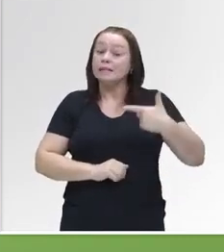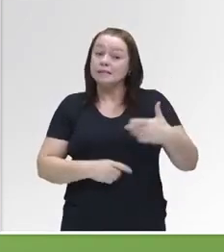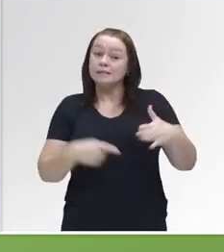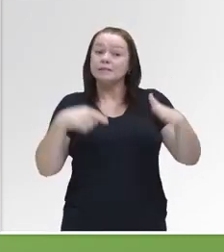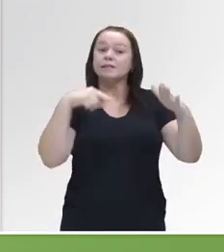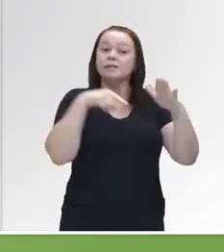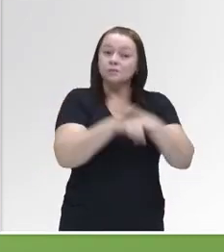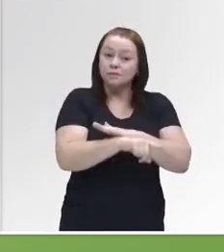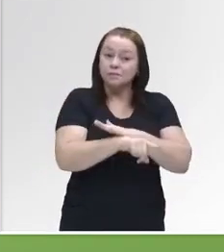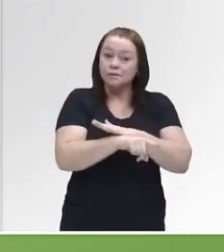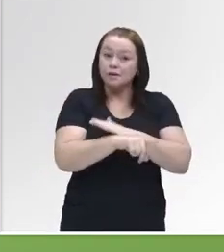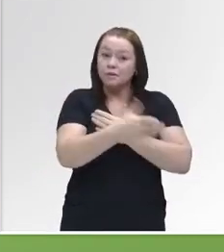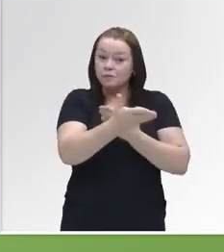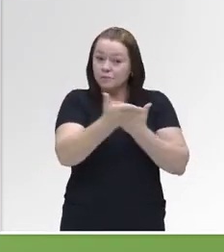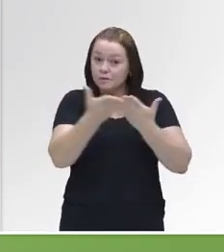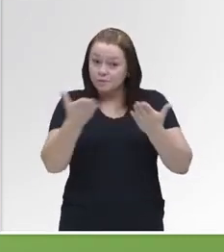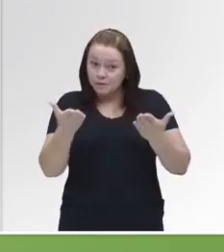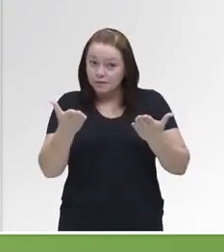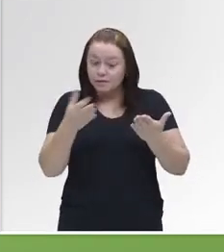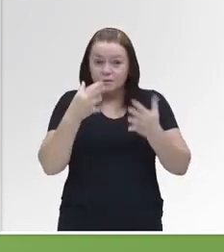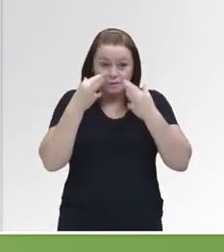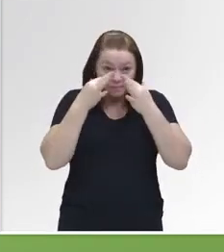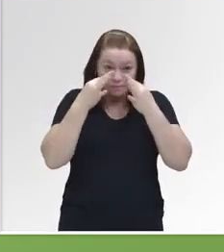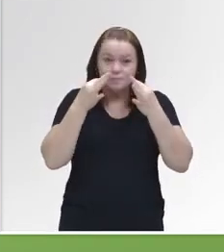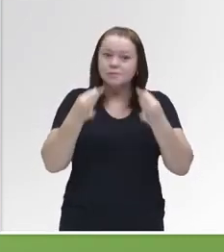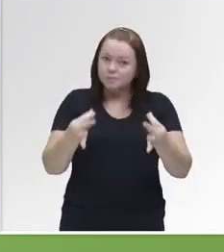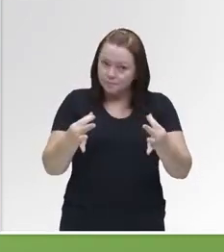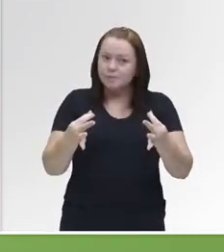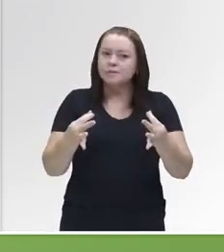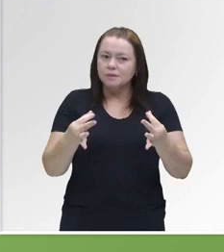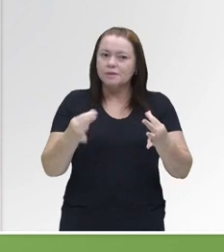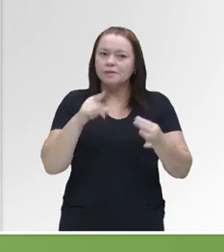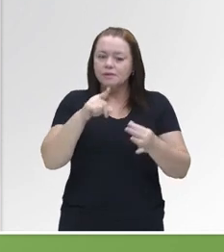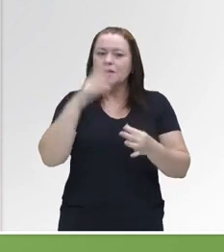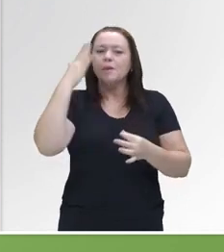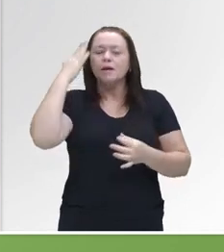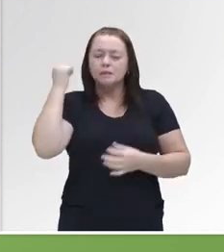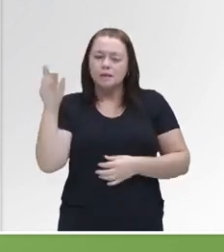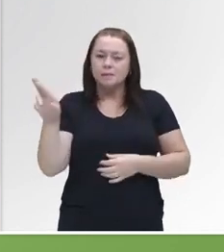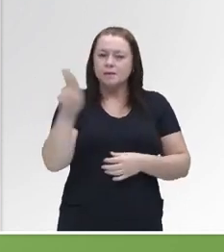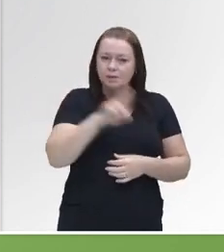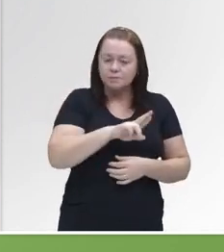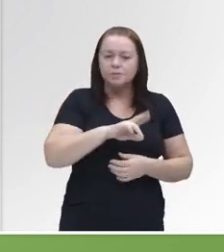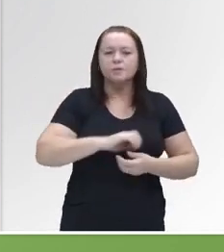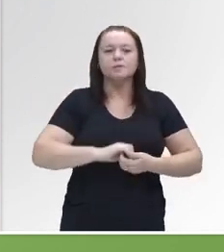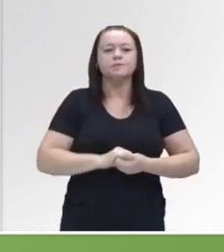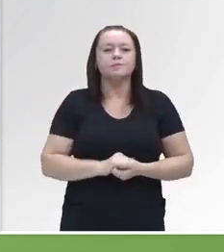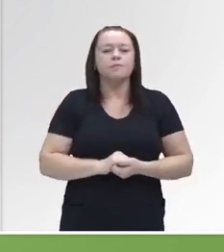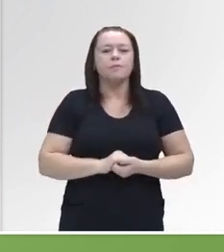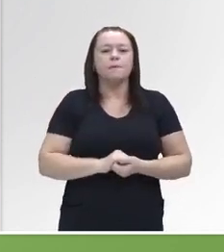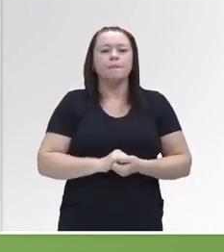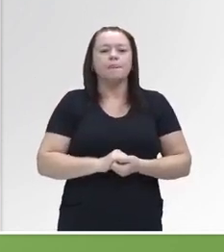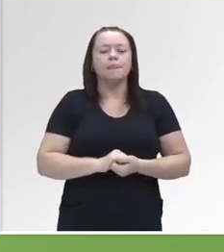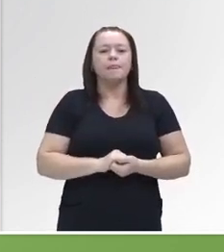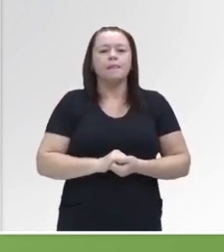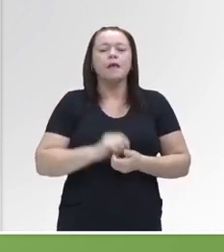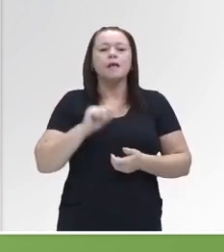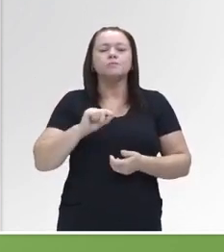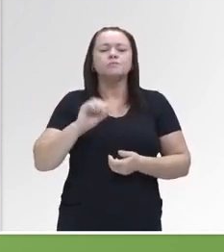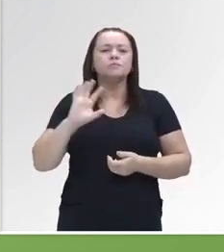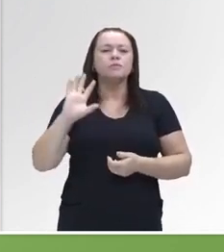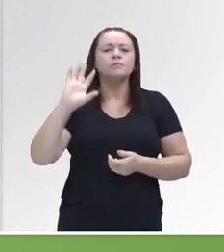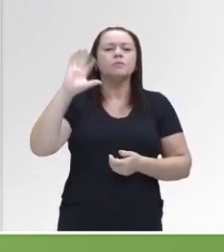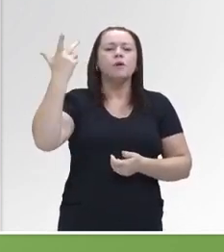vocês, vamos lá. Quem ficou atento vai saber responder. Em caso de atendimento a vítimas